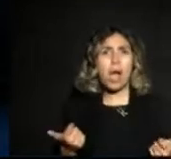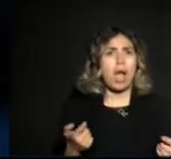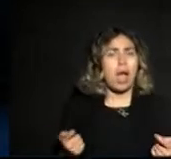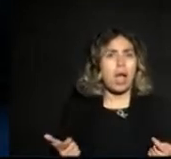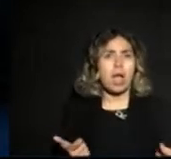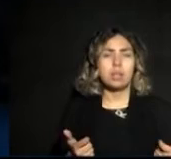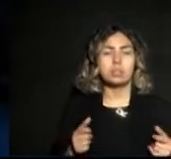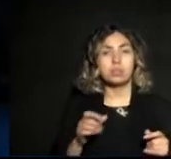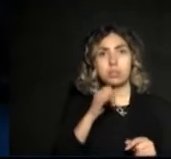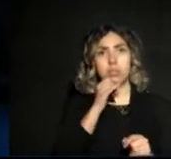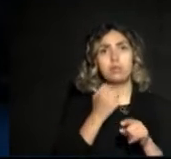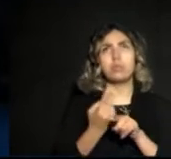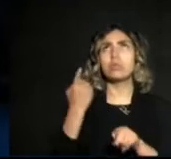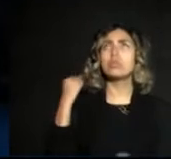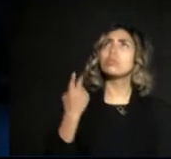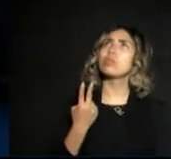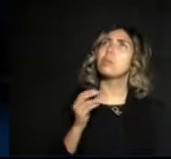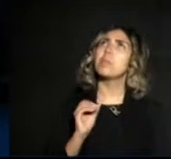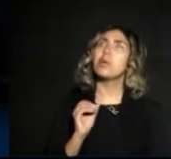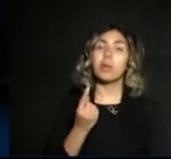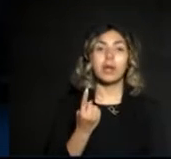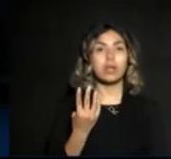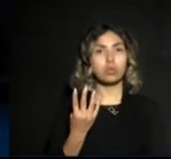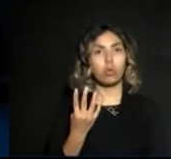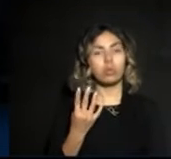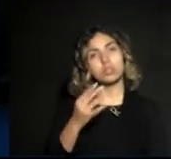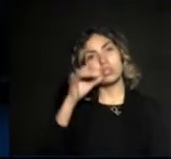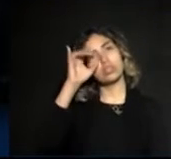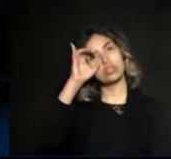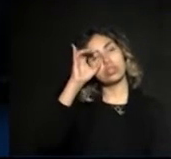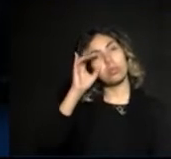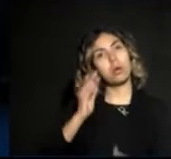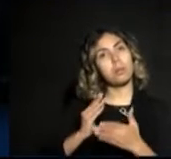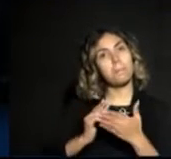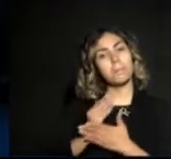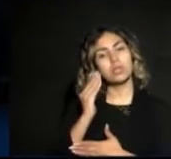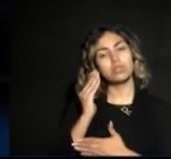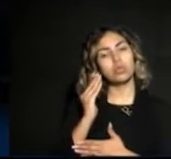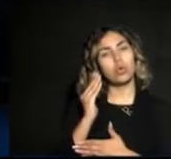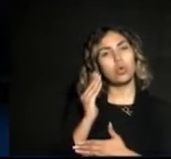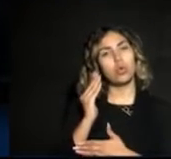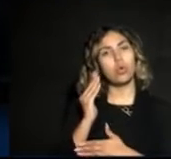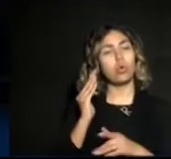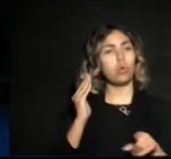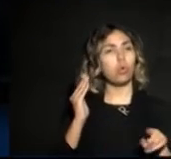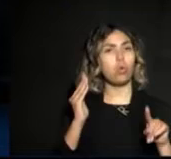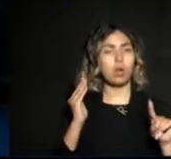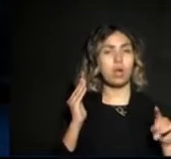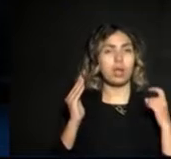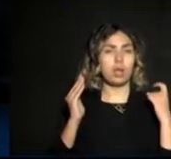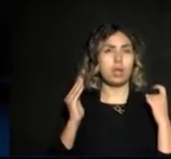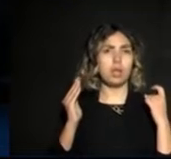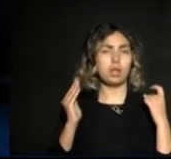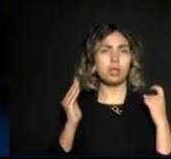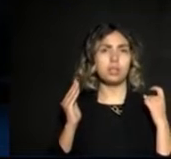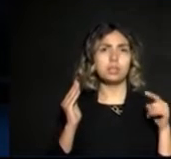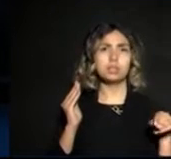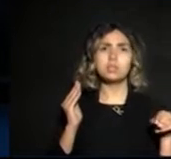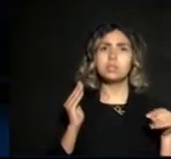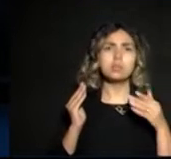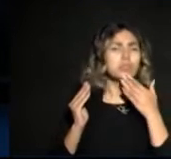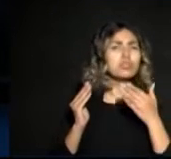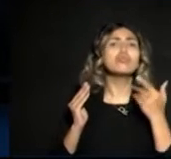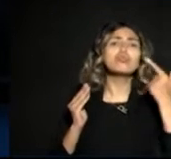eleição se eu não me engano de 2014 a Dilma foi Eleita o ex-candidato a presidente hoje Deputado Aécio Neves